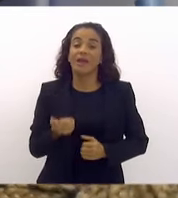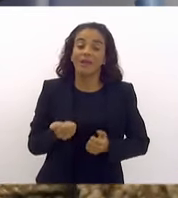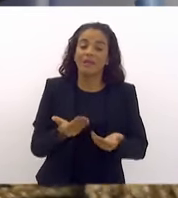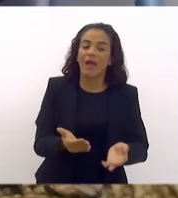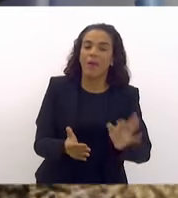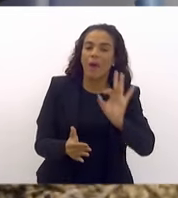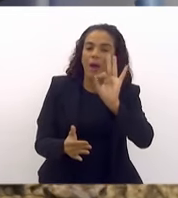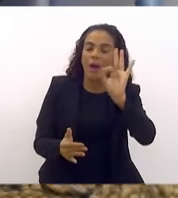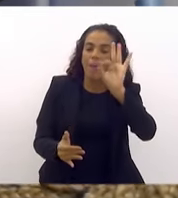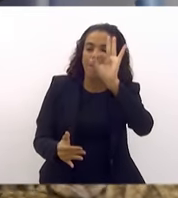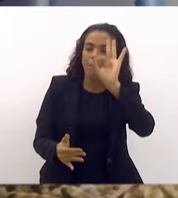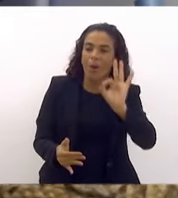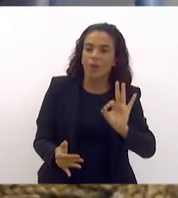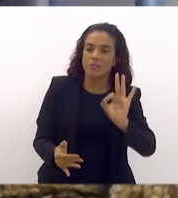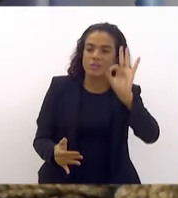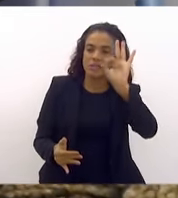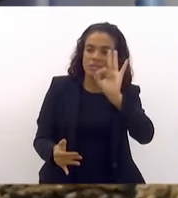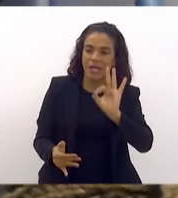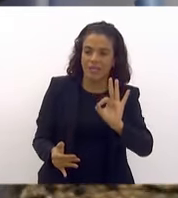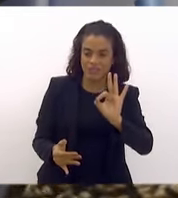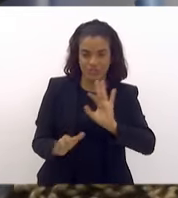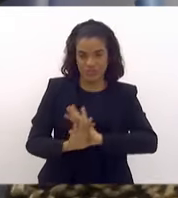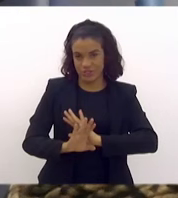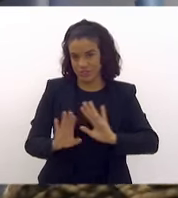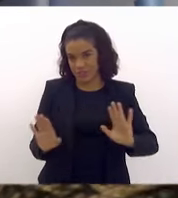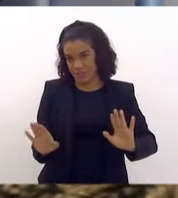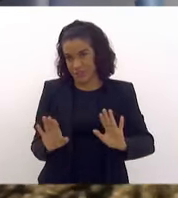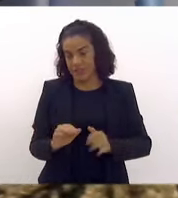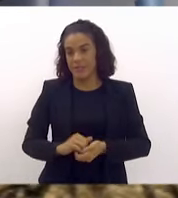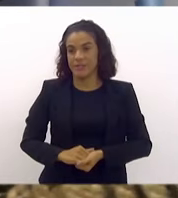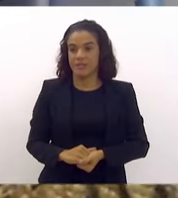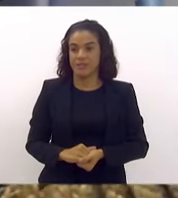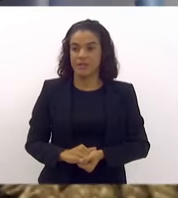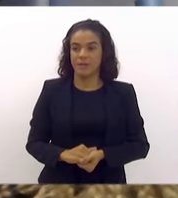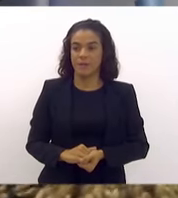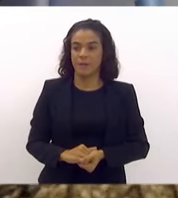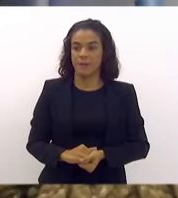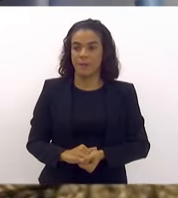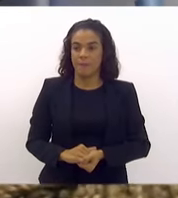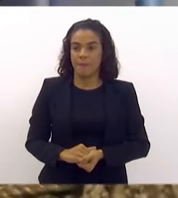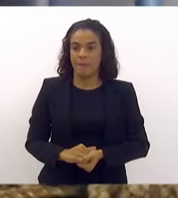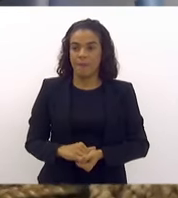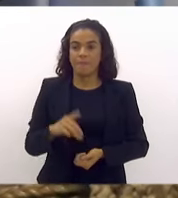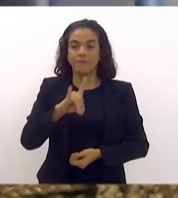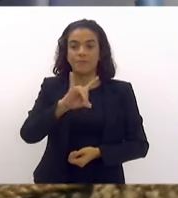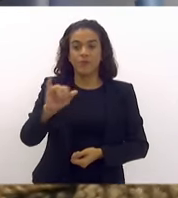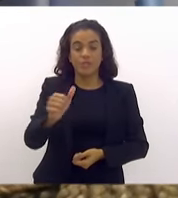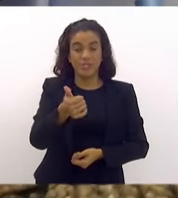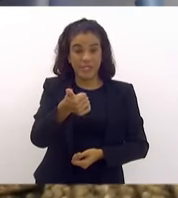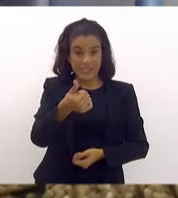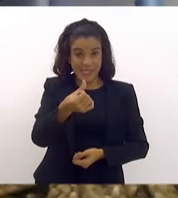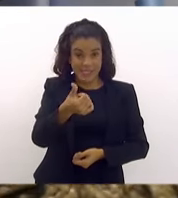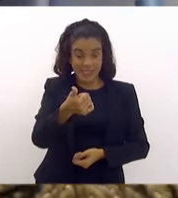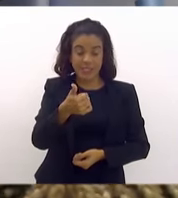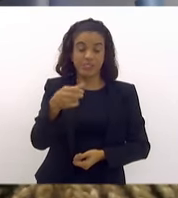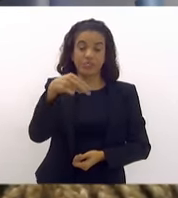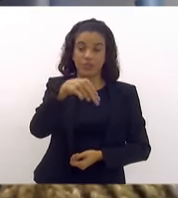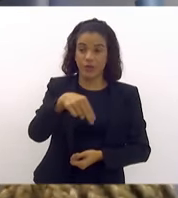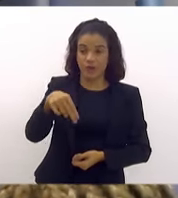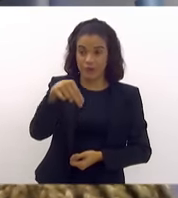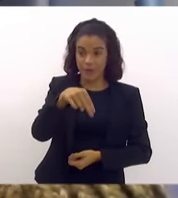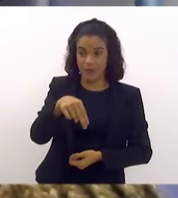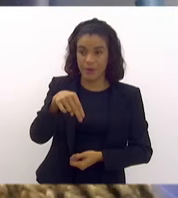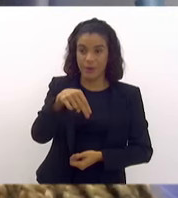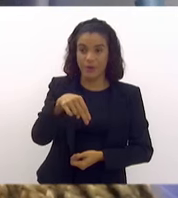porcentagem de possibilidade para ser ou não aquela pessoa no dia 16/11 estamos sugerindo que